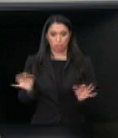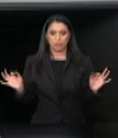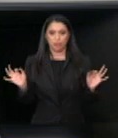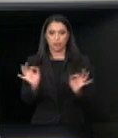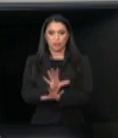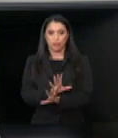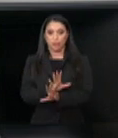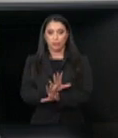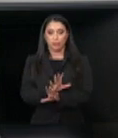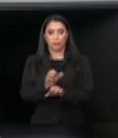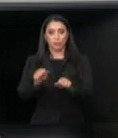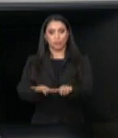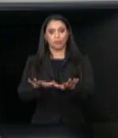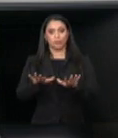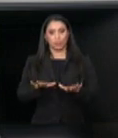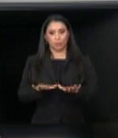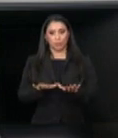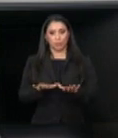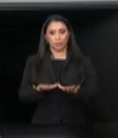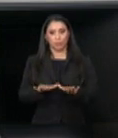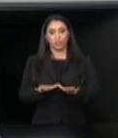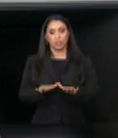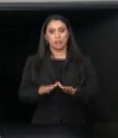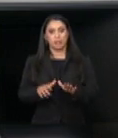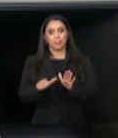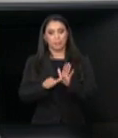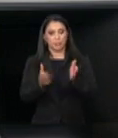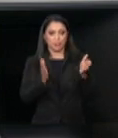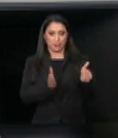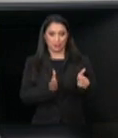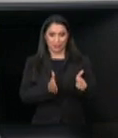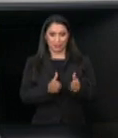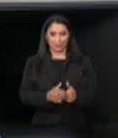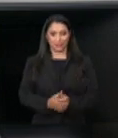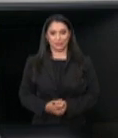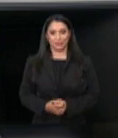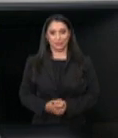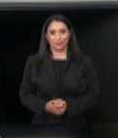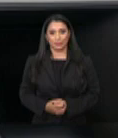encerrada a primeira etapa da audiência pública